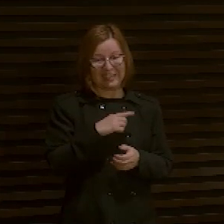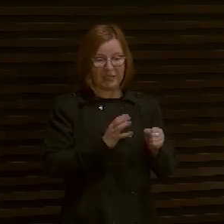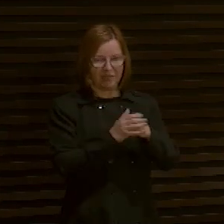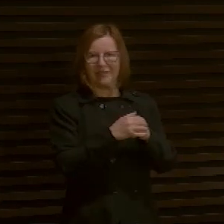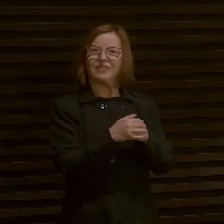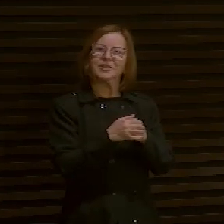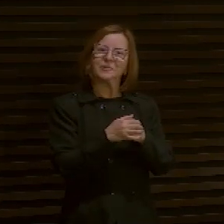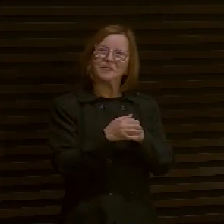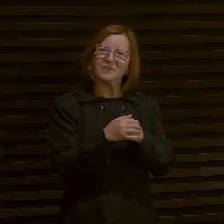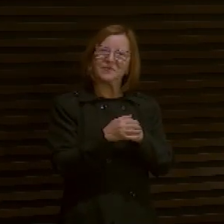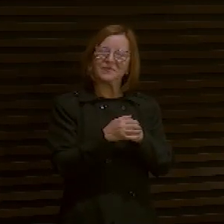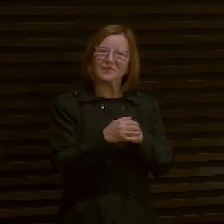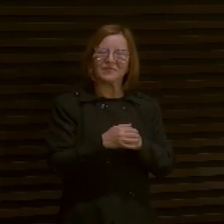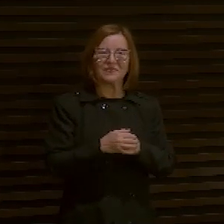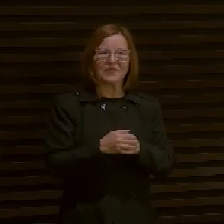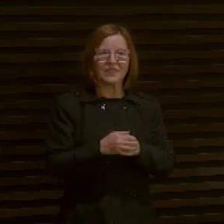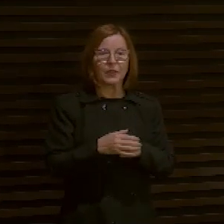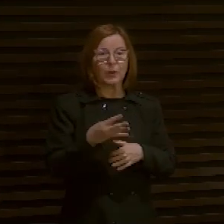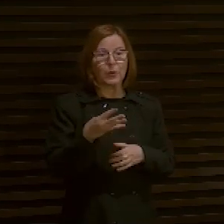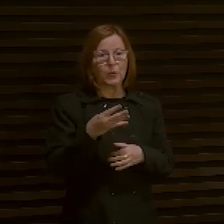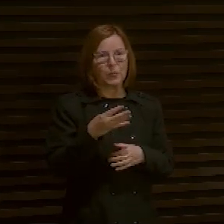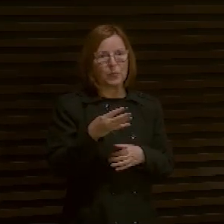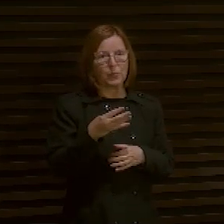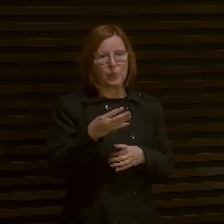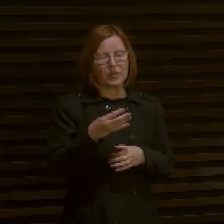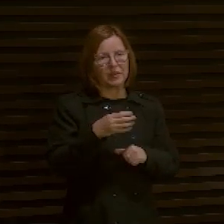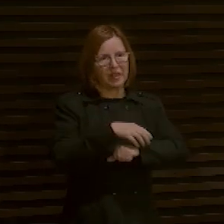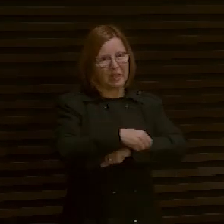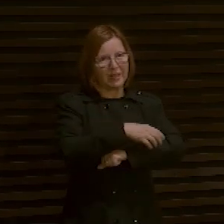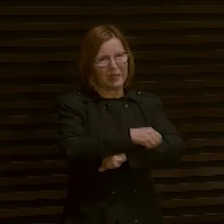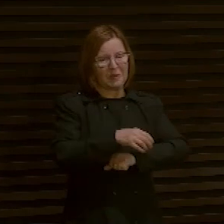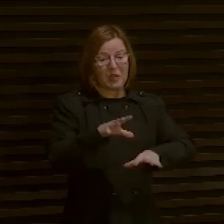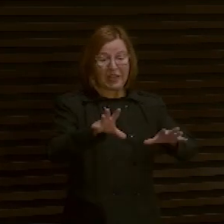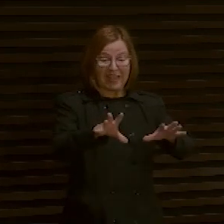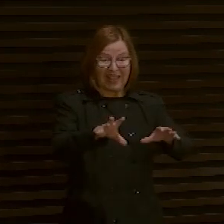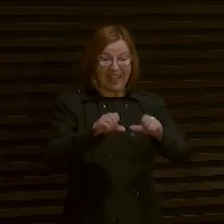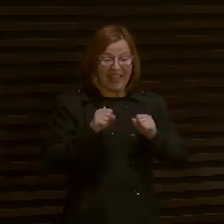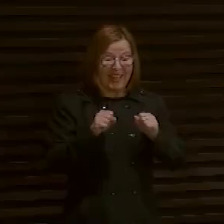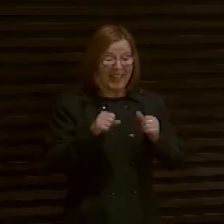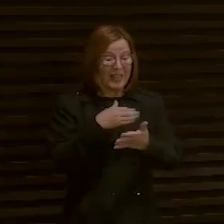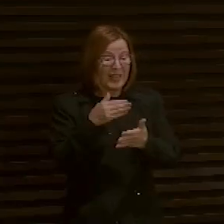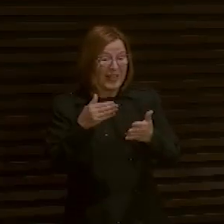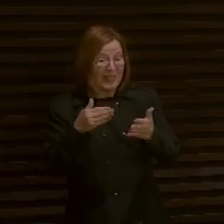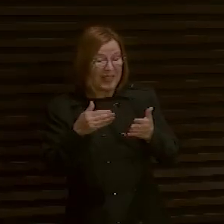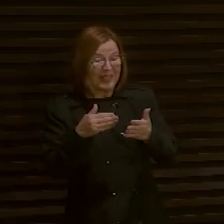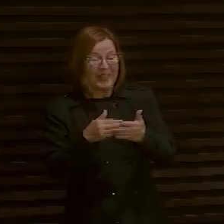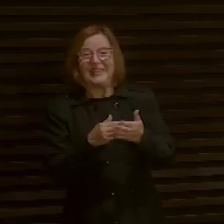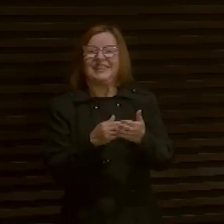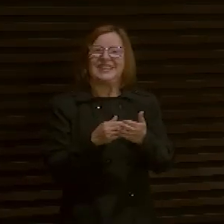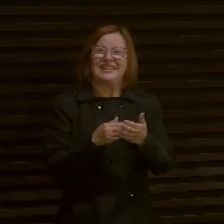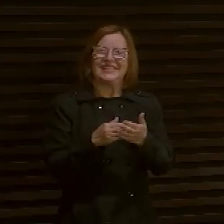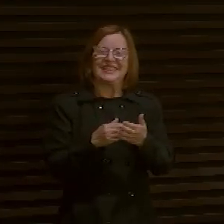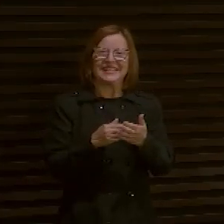esconderam. Os leprosos aqui, eles se apossaram de toda a riqueza e fartura que foi dada a eles.